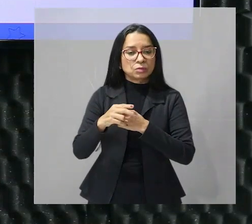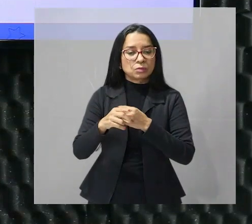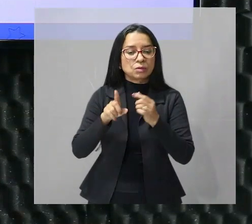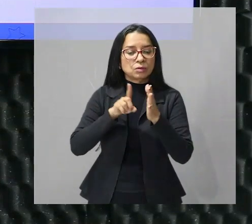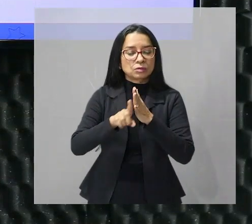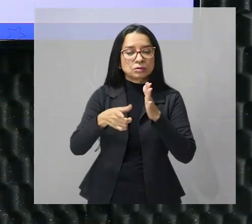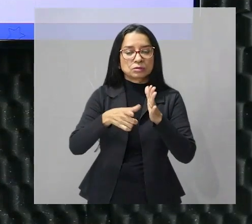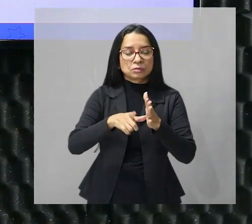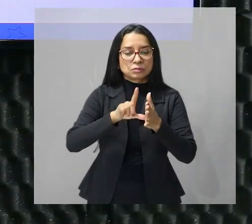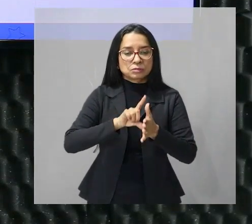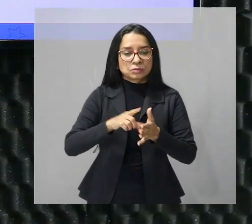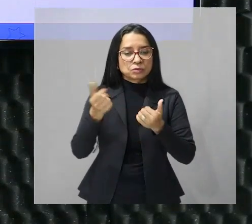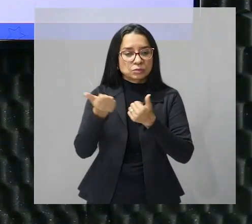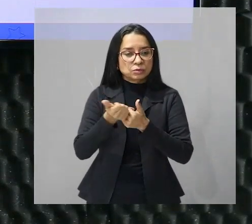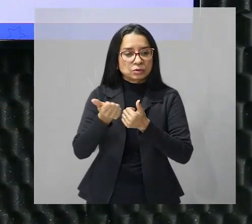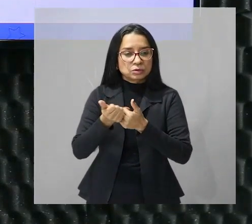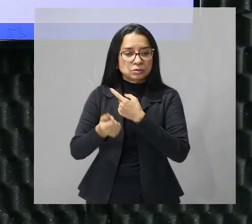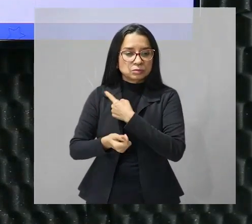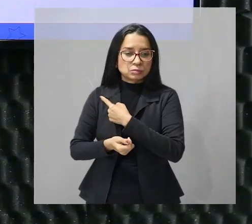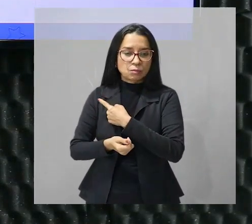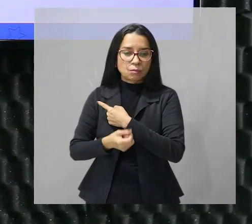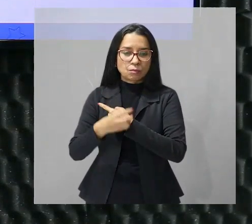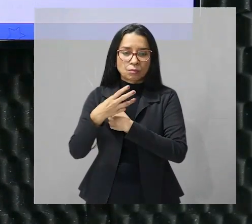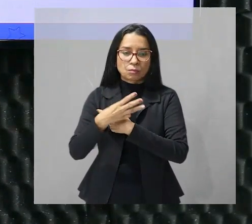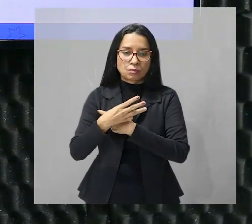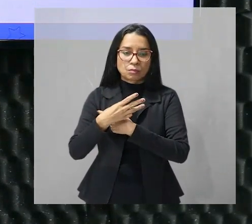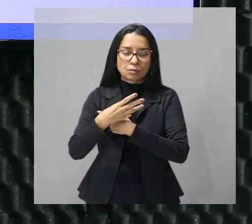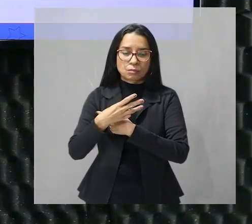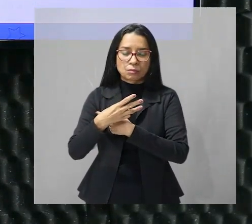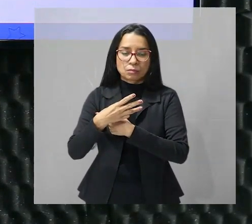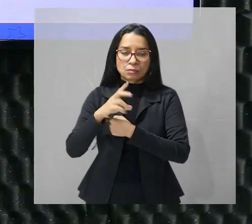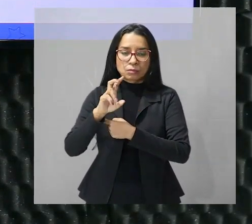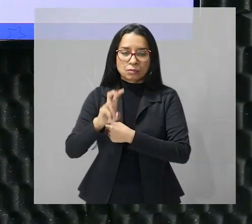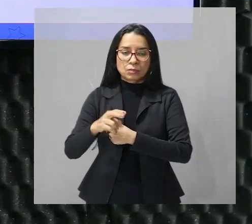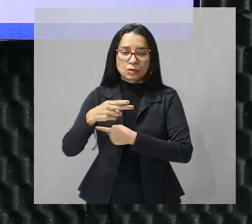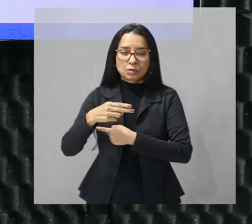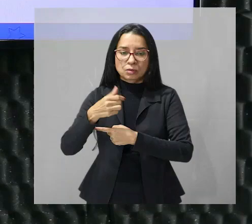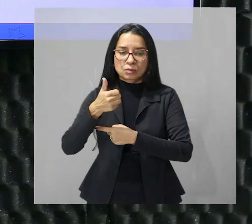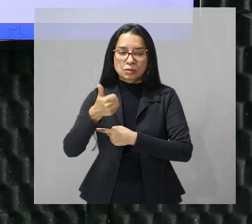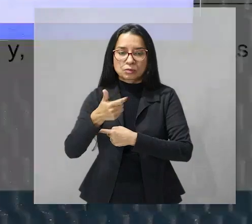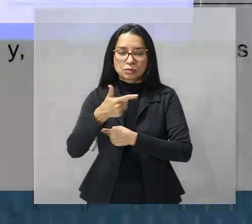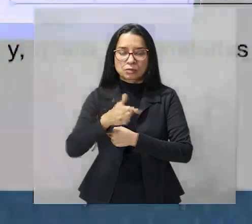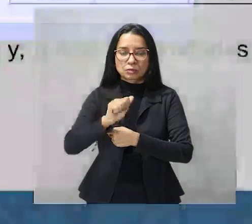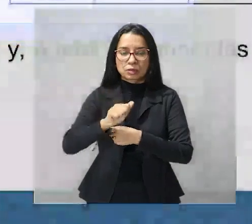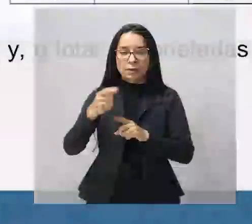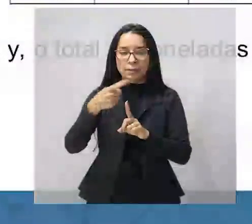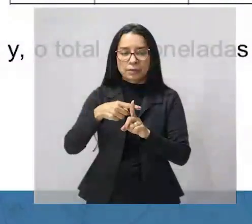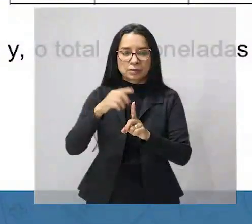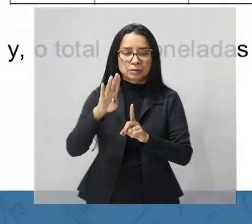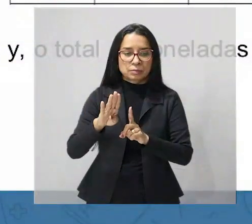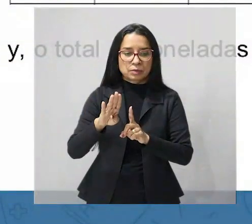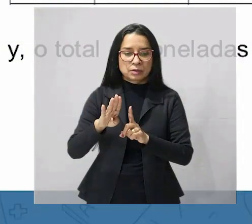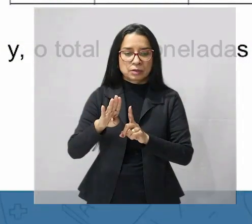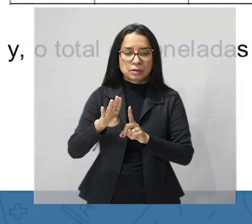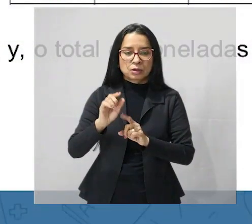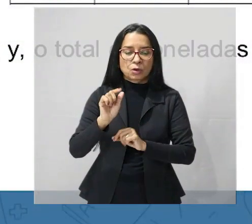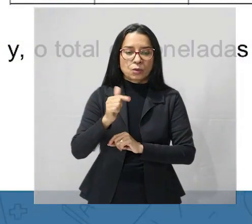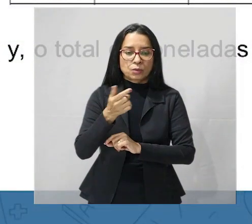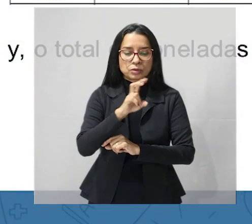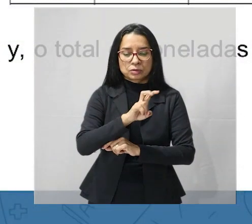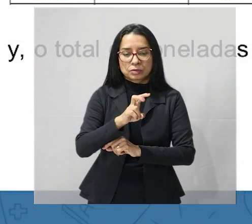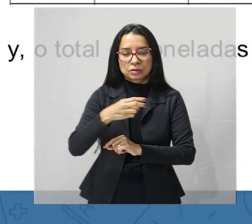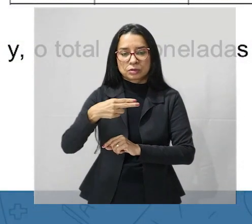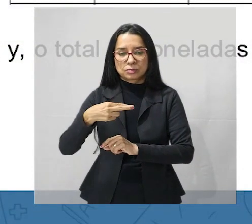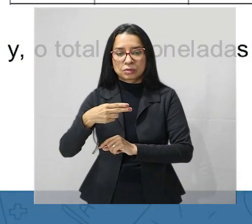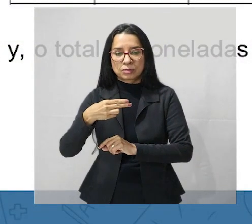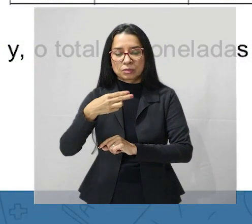substituições, ficou 35 igual a 12A mais B, mesmo raciocínio pro D+, ó, pro ano de 2014, 55